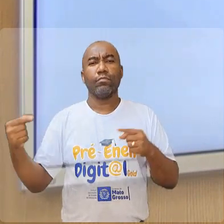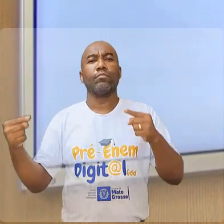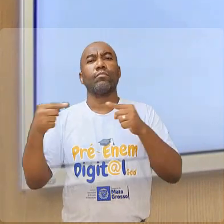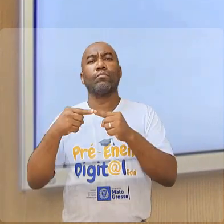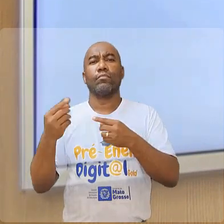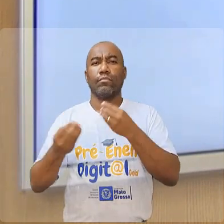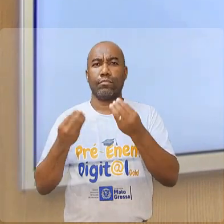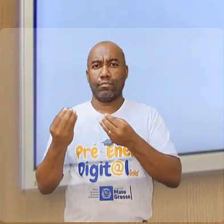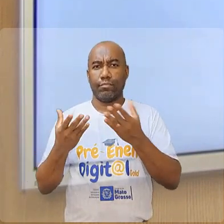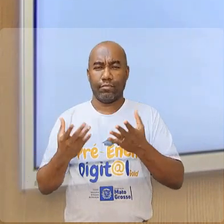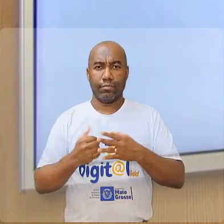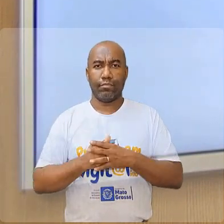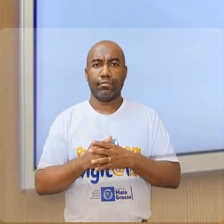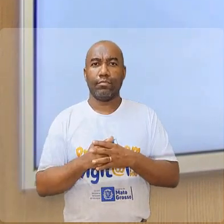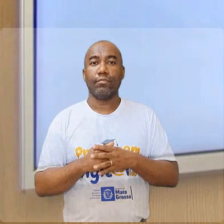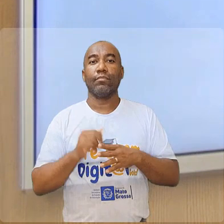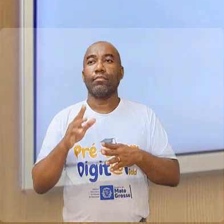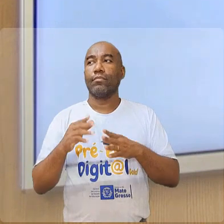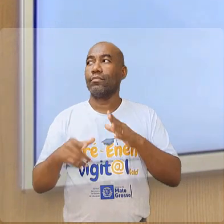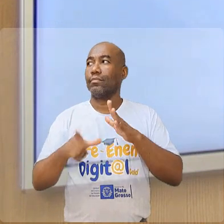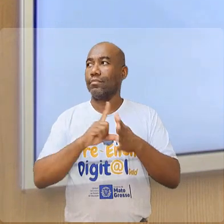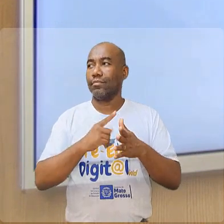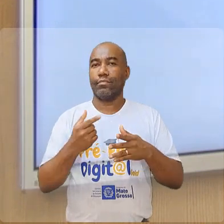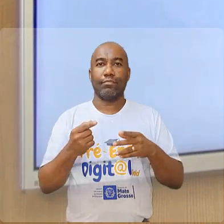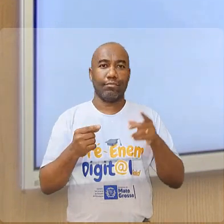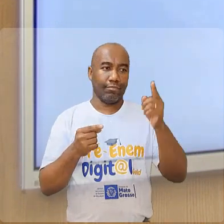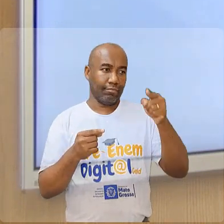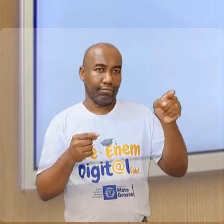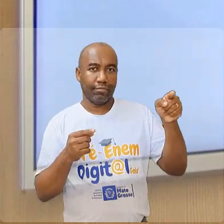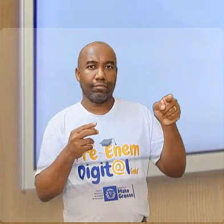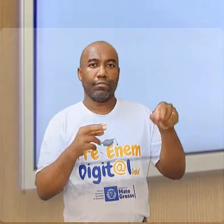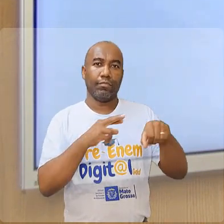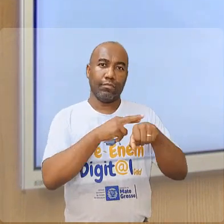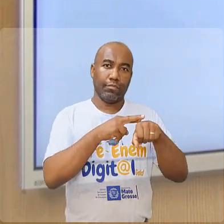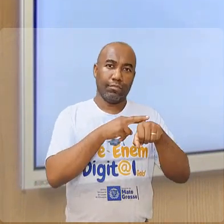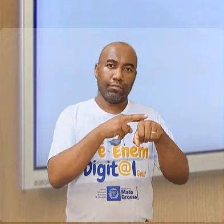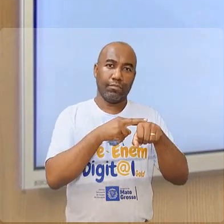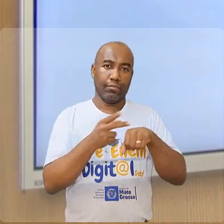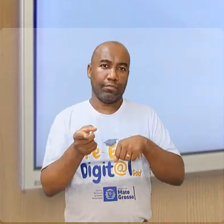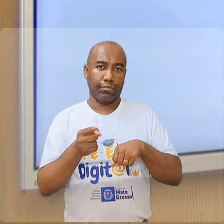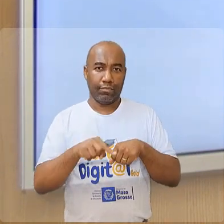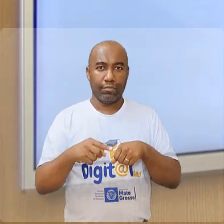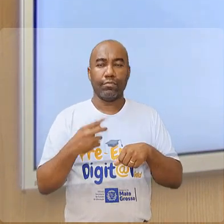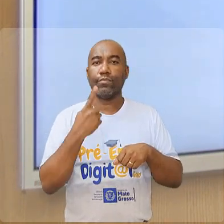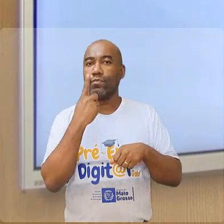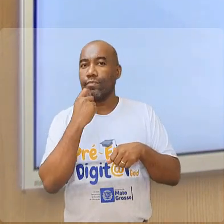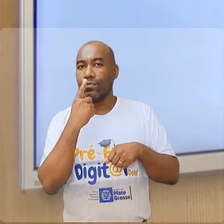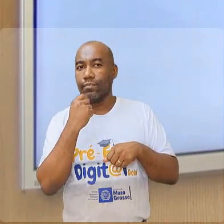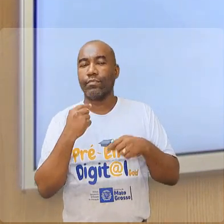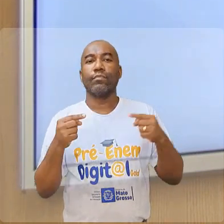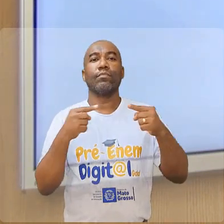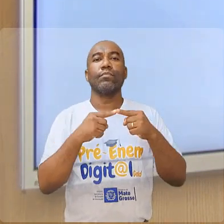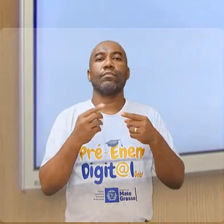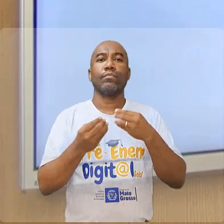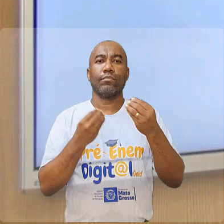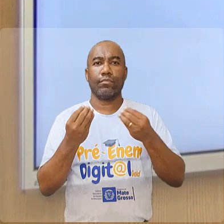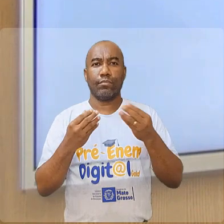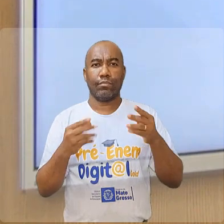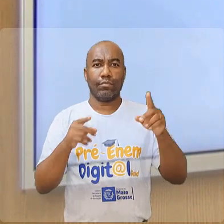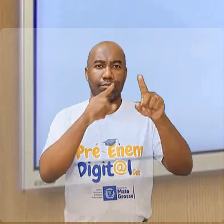virar esse triângulo dá uma olhadinha aqui o vértice roxo tá lá no Uber e o vértice vermelho tá no ano você